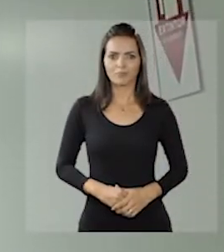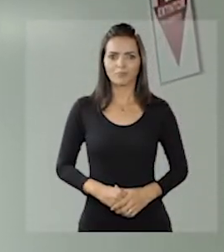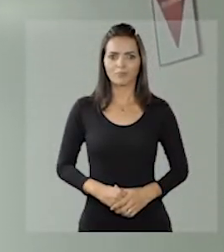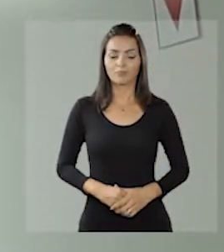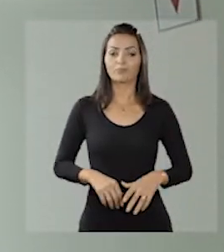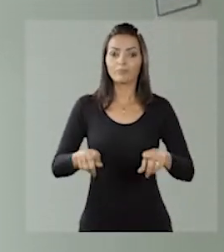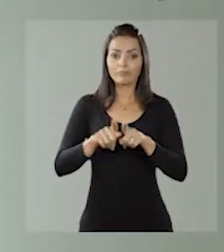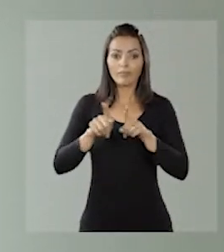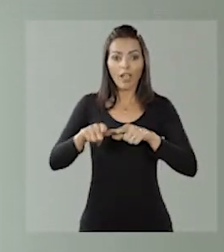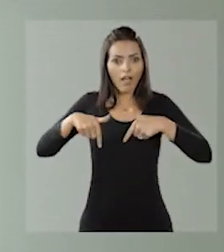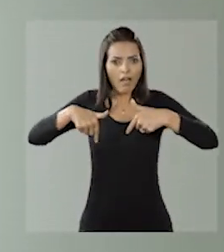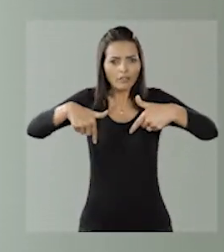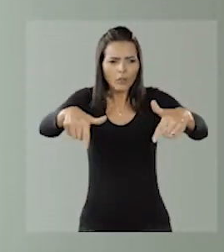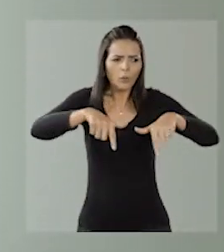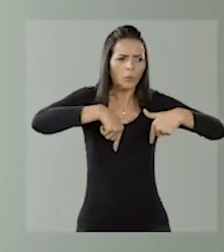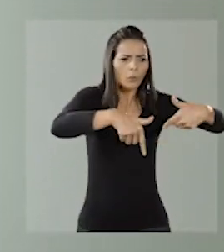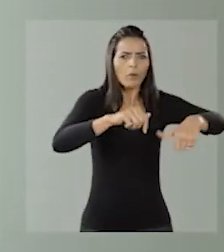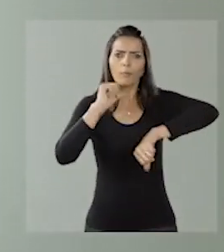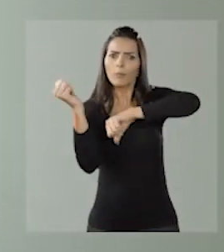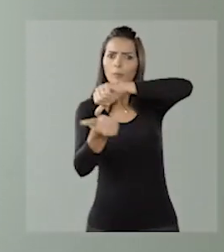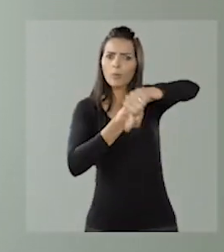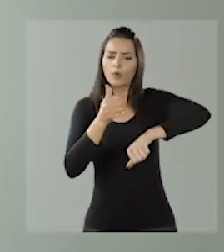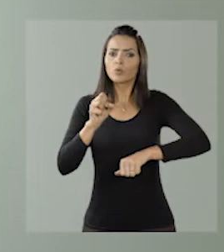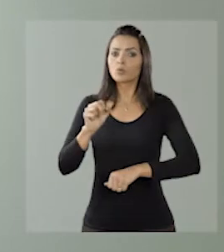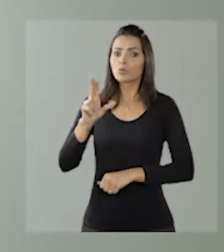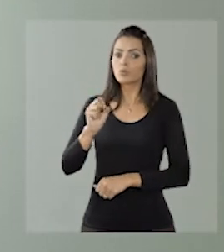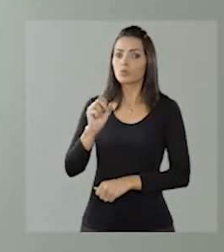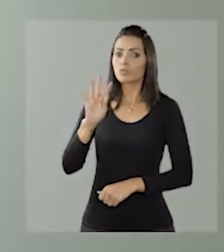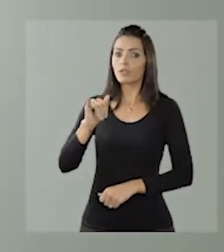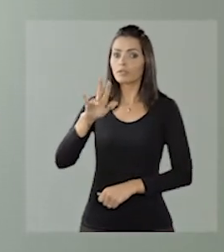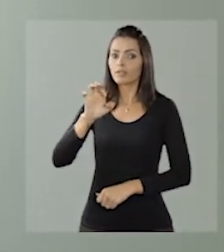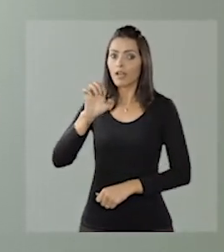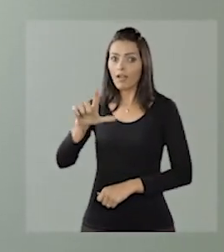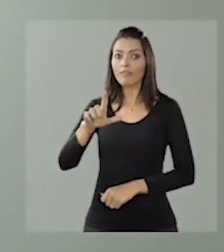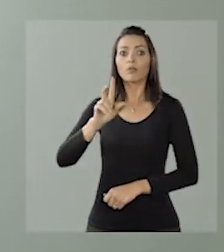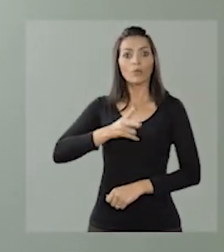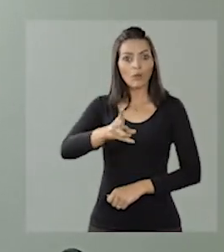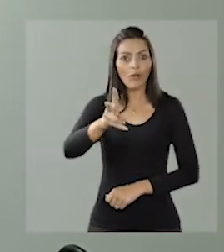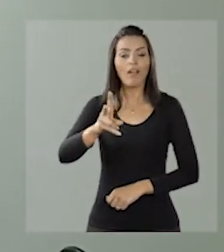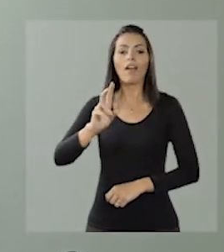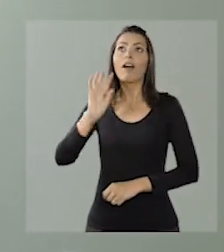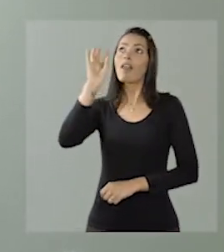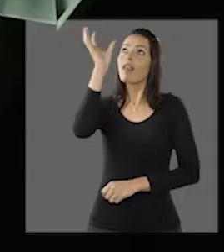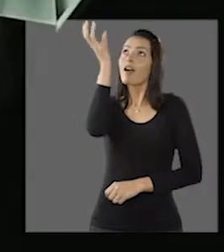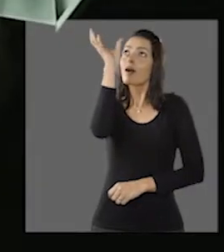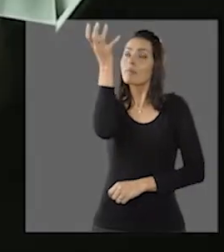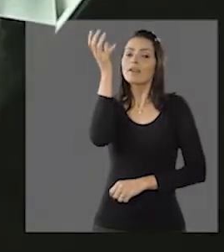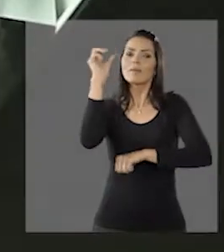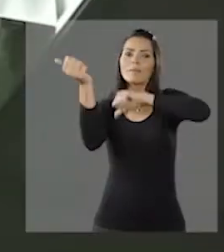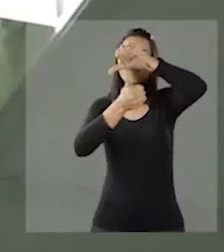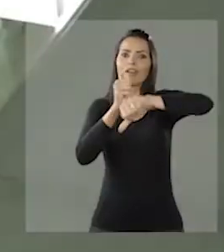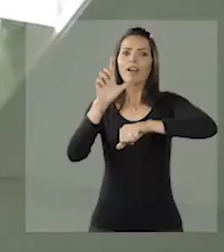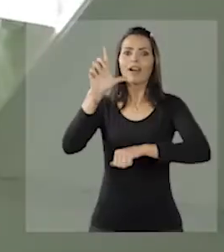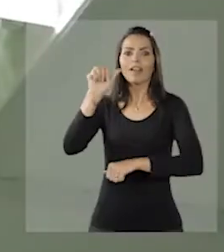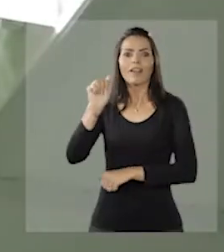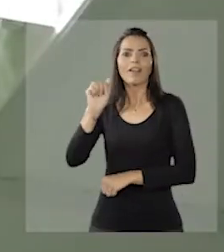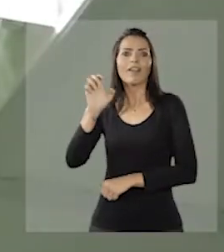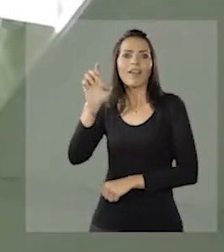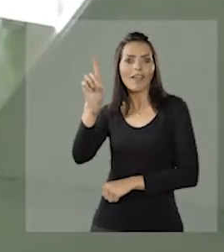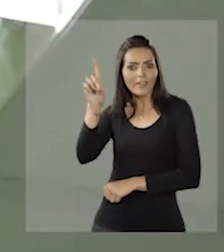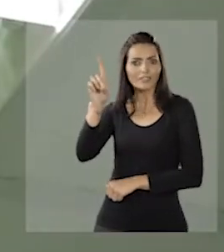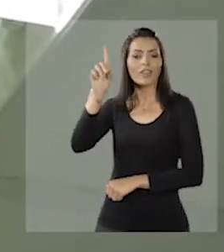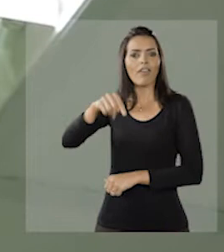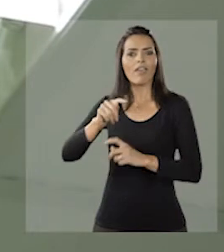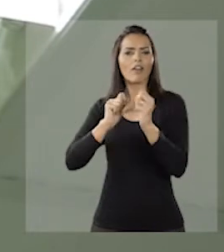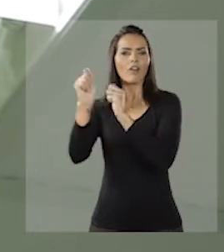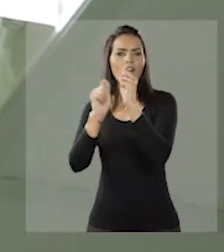E as ações sustentáveis não param por aí. A troca de todas as lâmpadas por material de LED poupou mais de 3 mil na